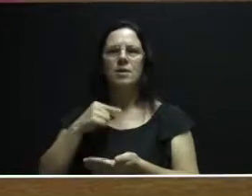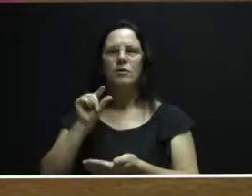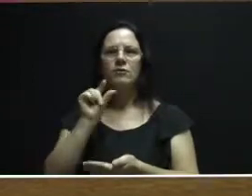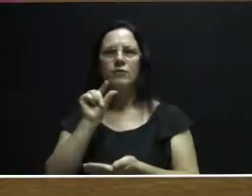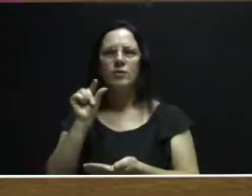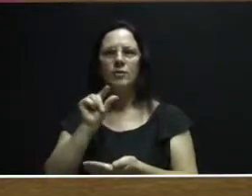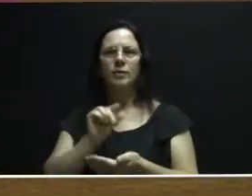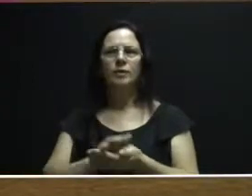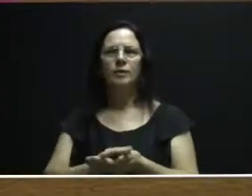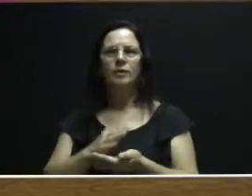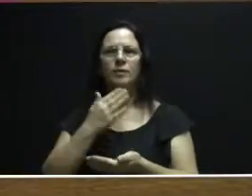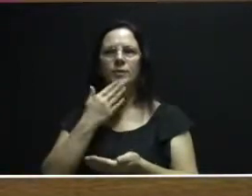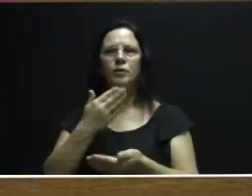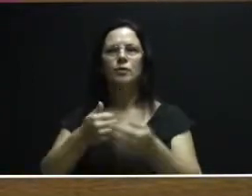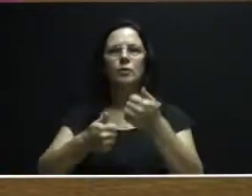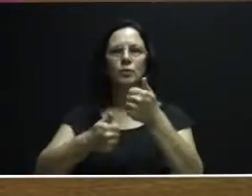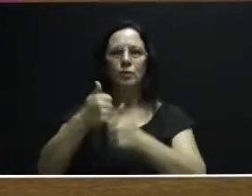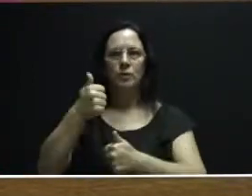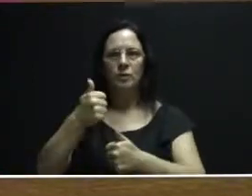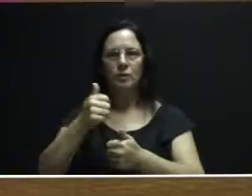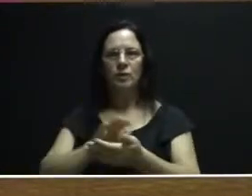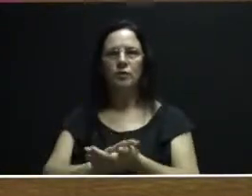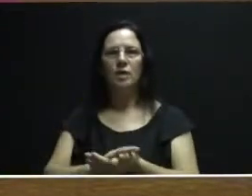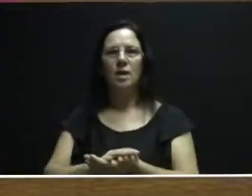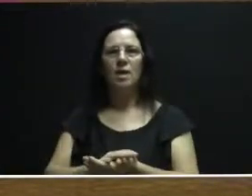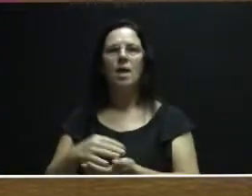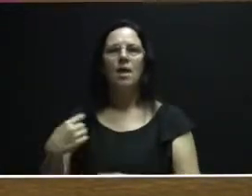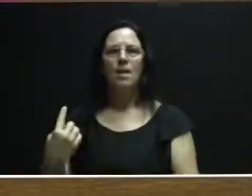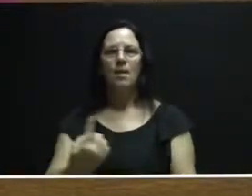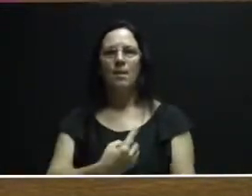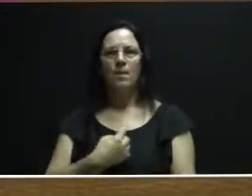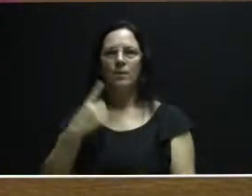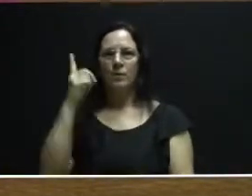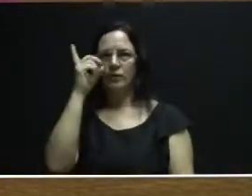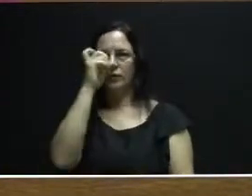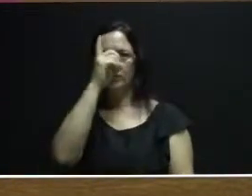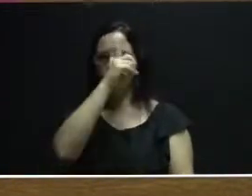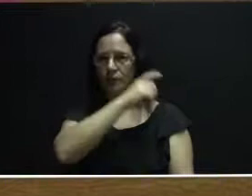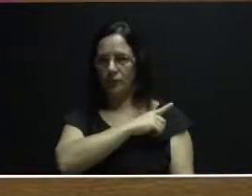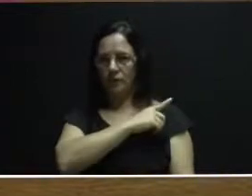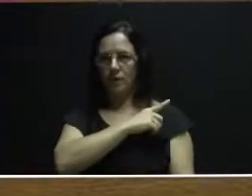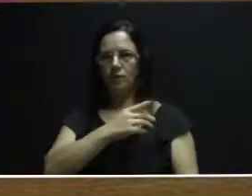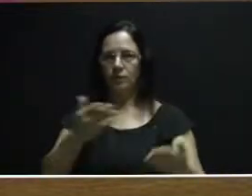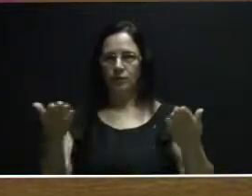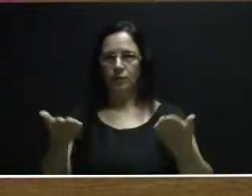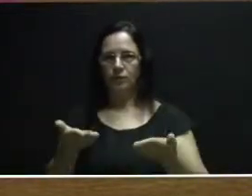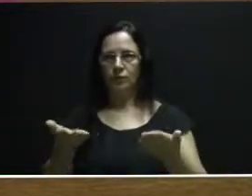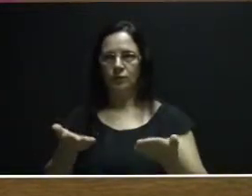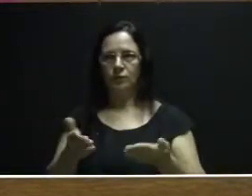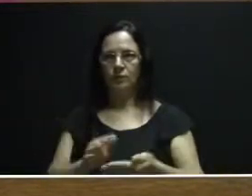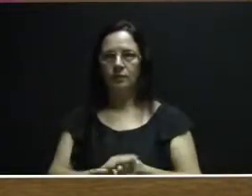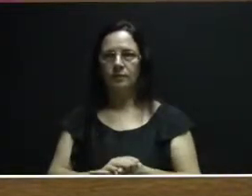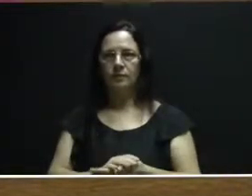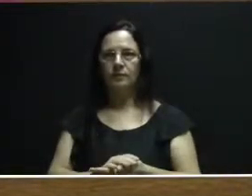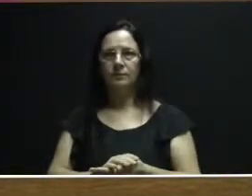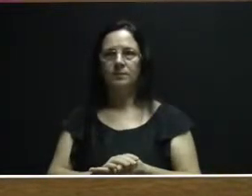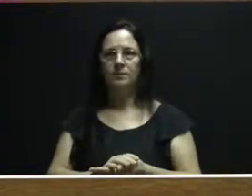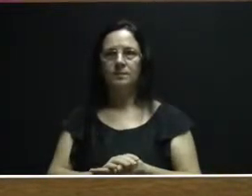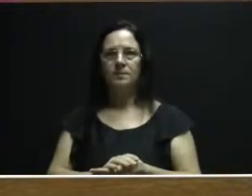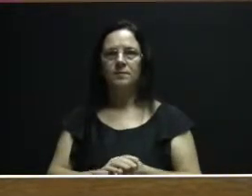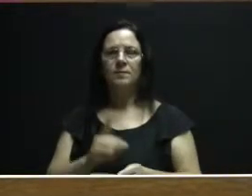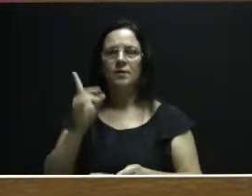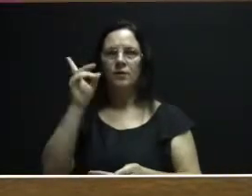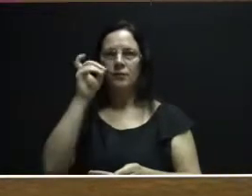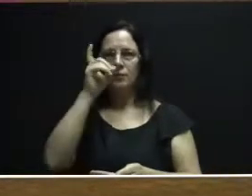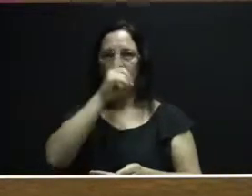a solicitar sobre o esporte, né, a nossa dificuldade que o esporte atravessa hoje, né, o que as dificuldades, né, que